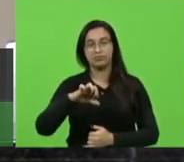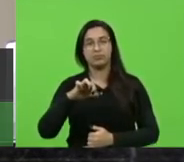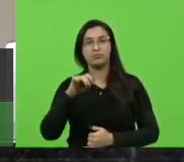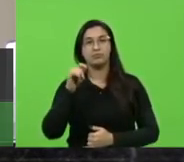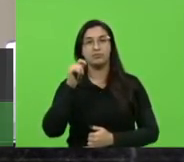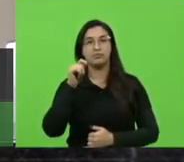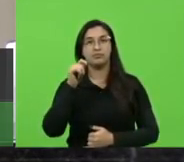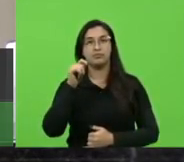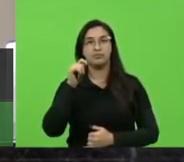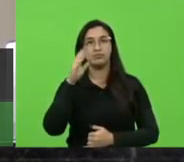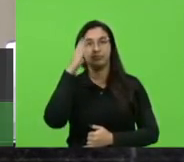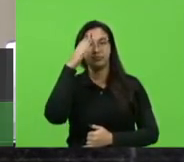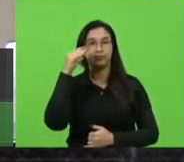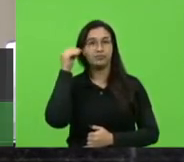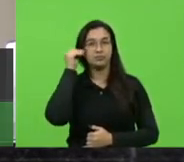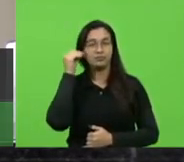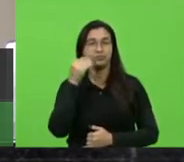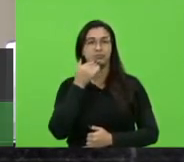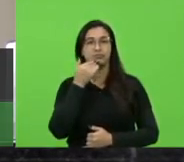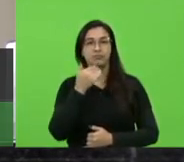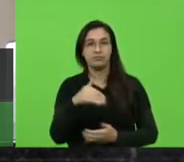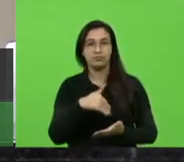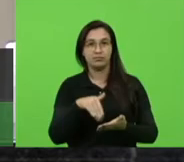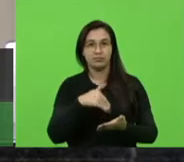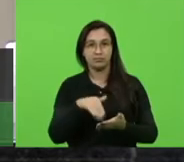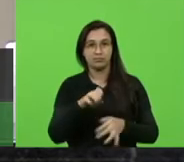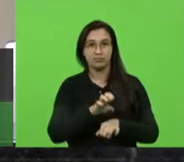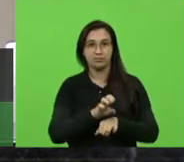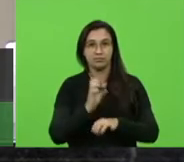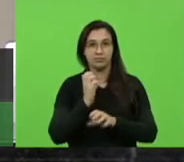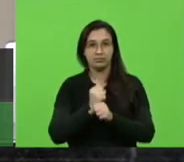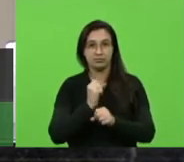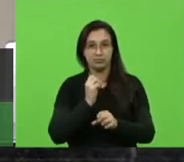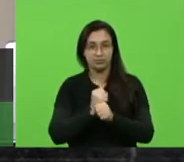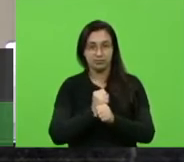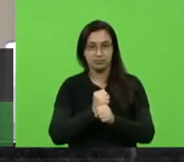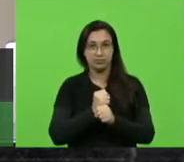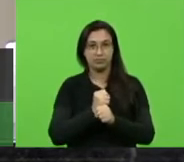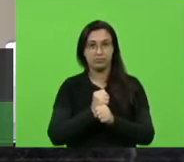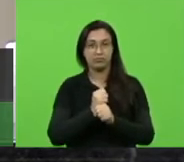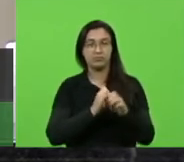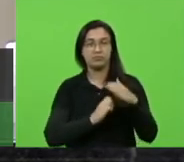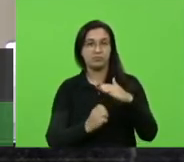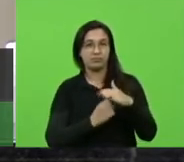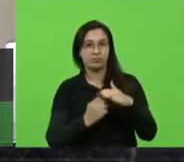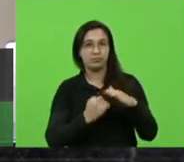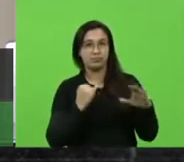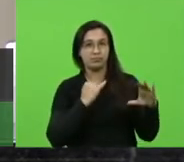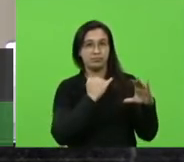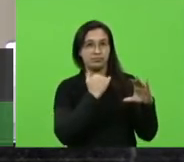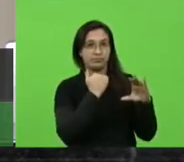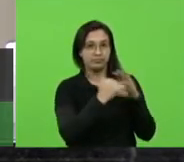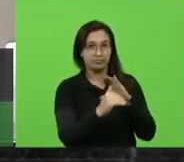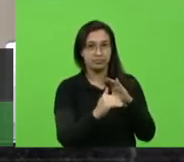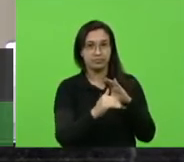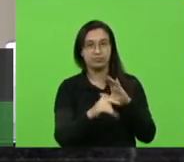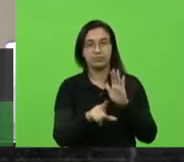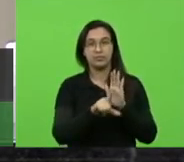Carminati, solicitando ao secretário de Estado da Fazenda informações acerca das empresas notificadas em decorrência da Lei